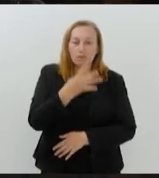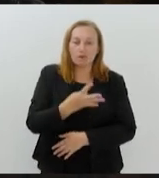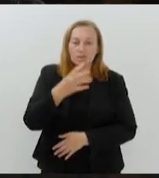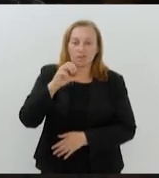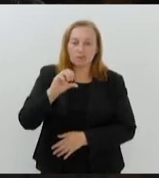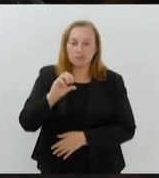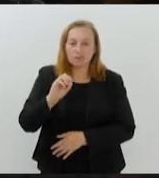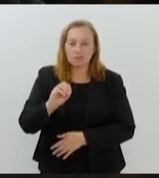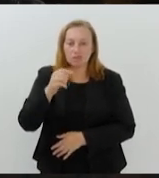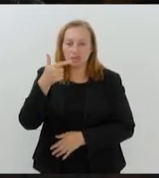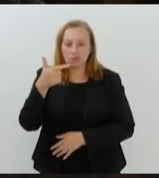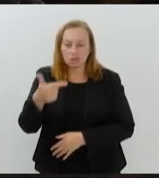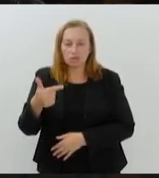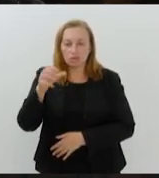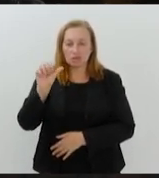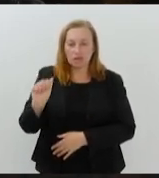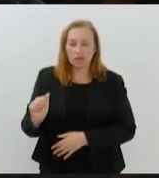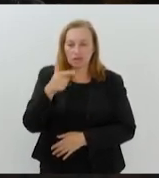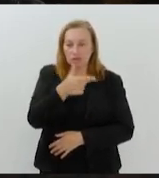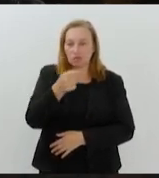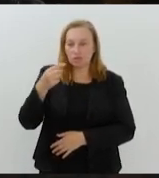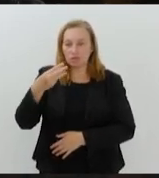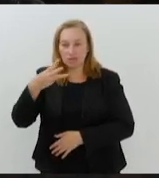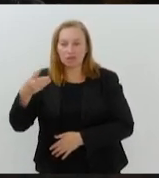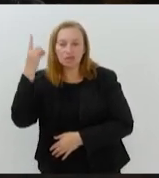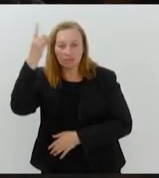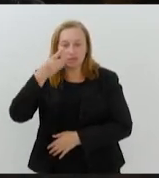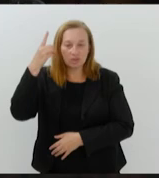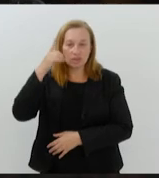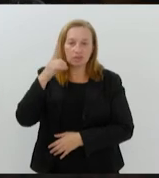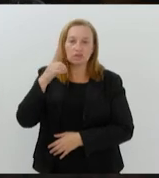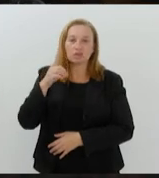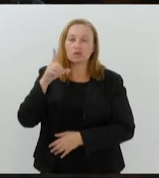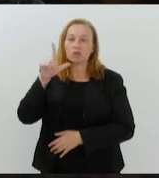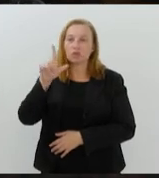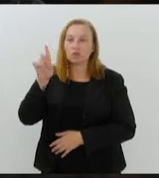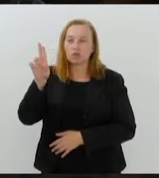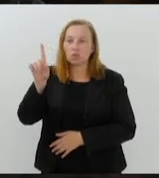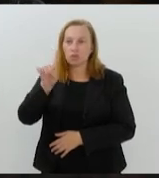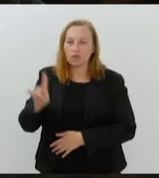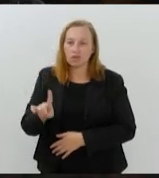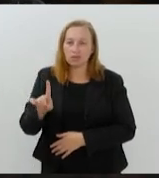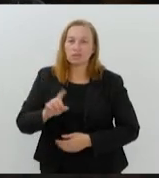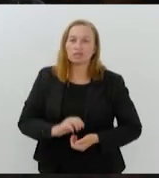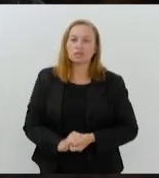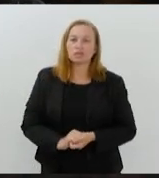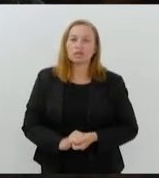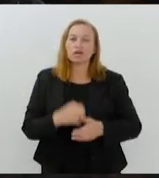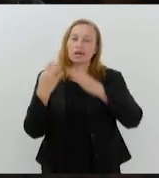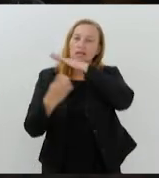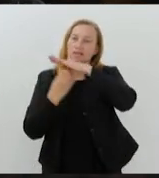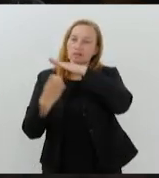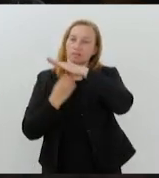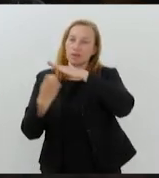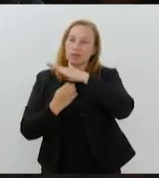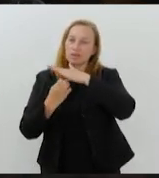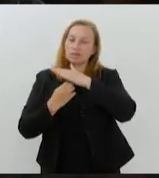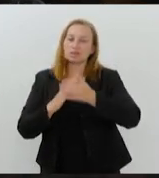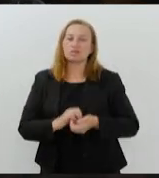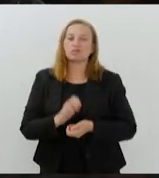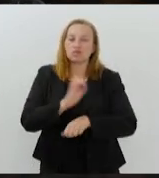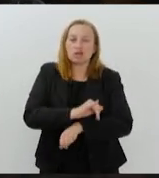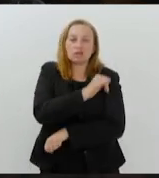402-A de 2023, de autoria do deputado Luiz Cláudio Ribeiro, que autoriza que as empresas de grande porte do Estado do Rio de